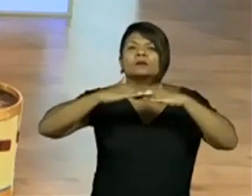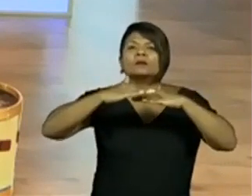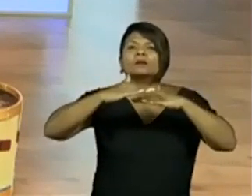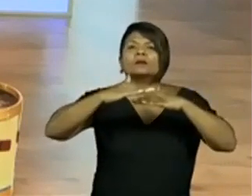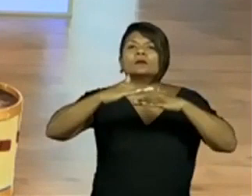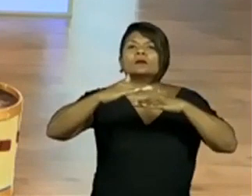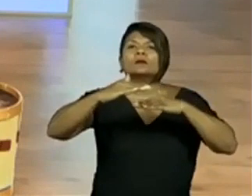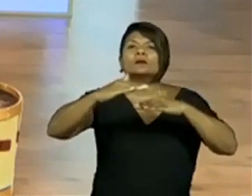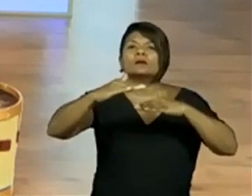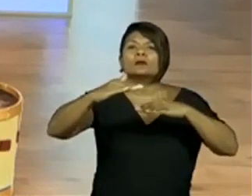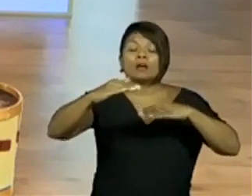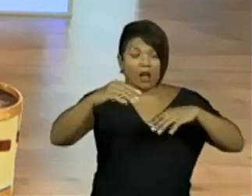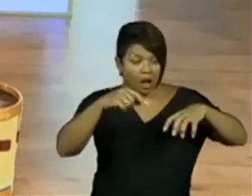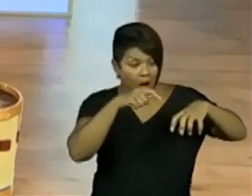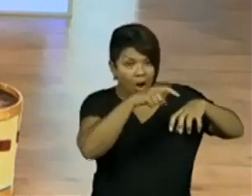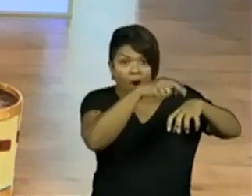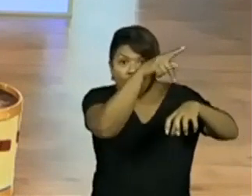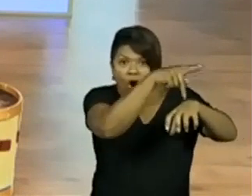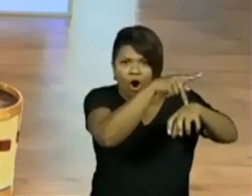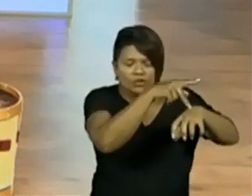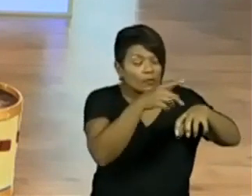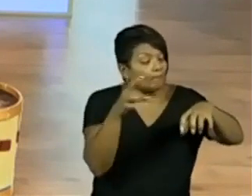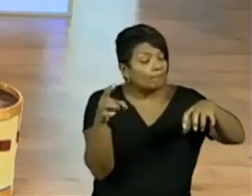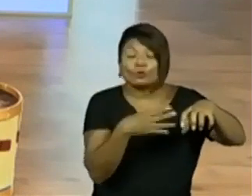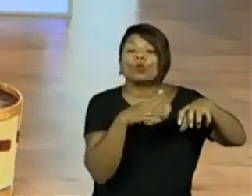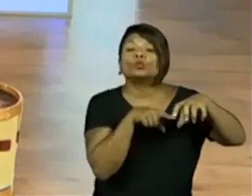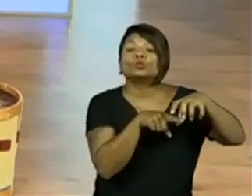Até que a rocha disse: pronto, acabou.